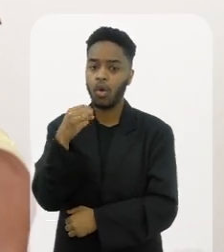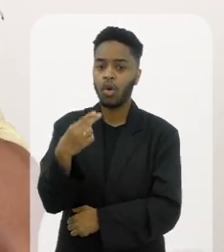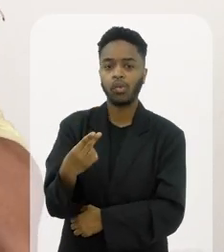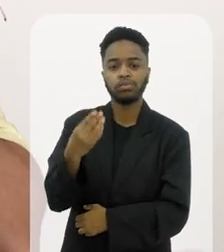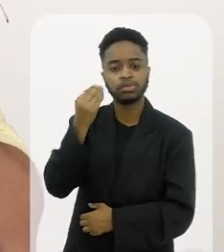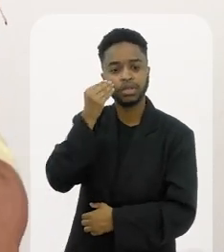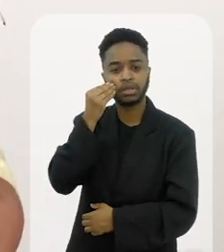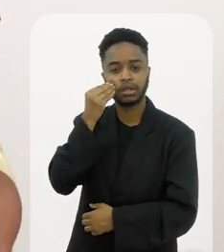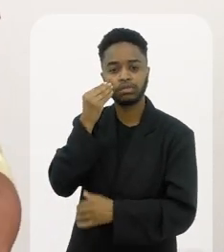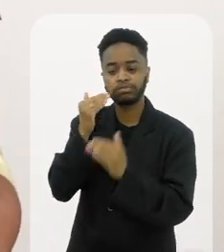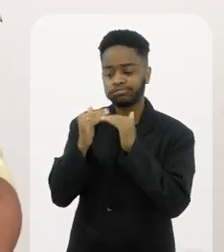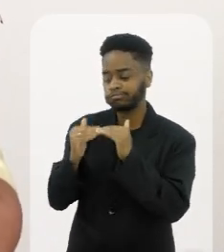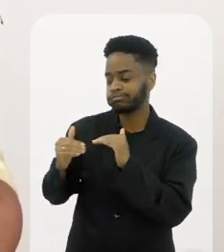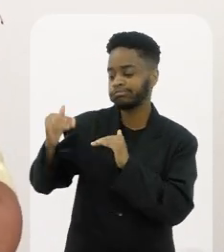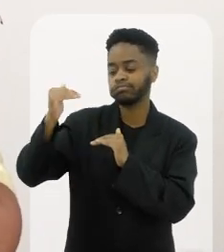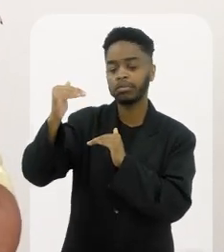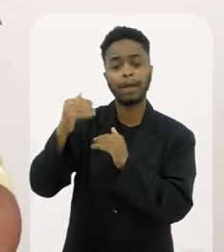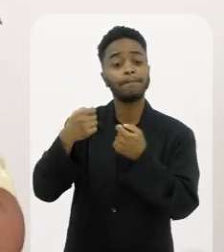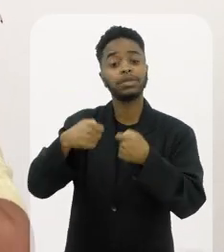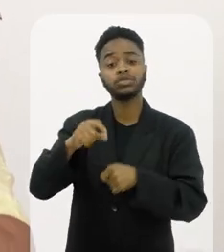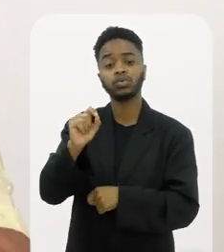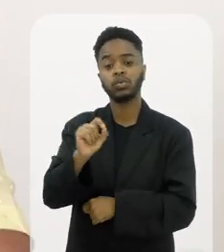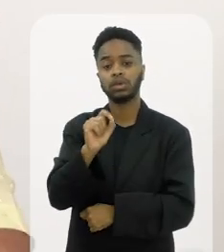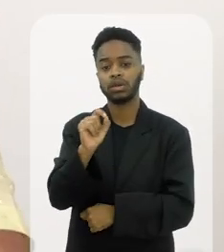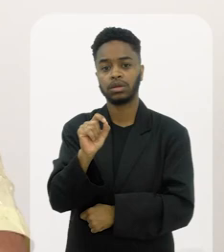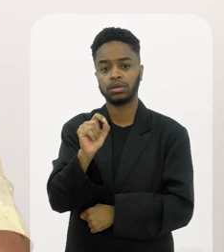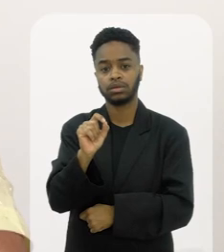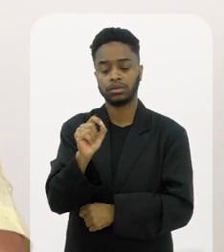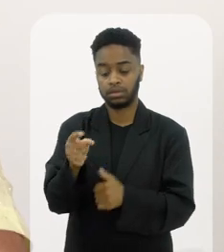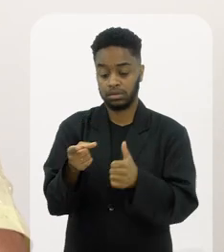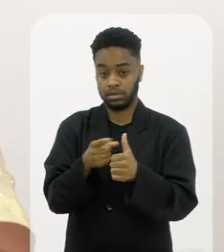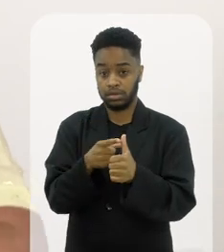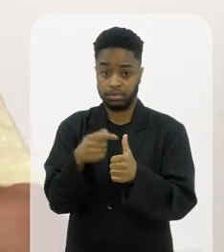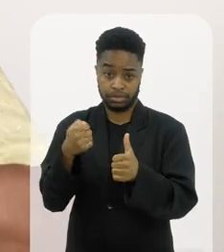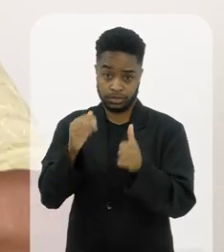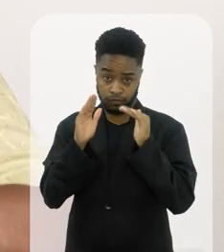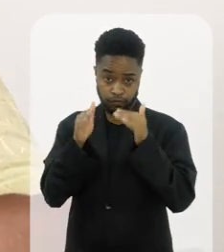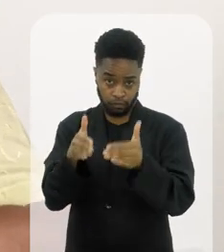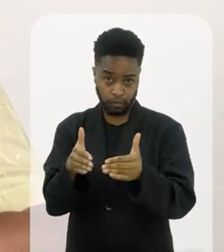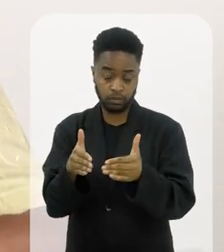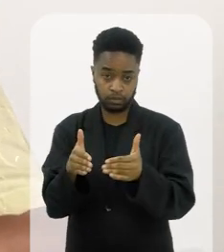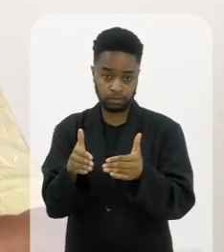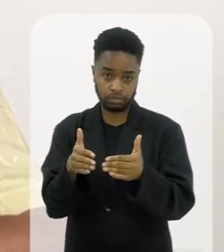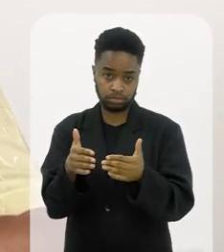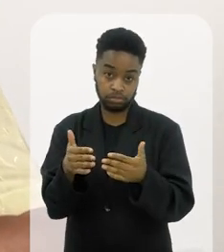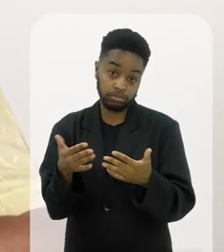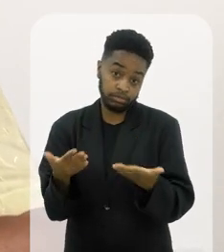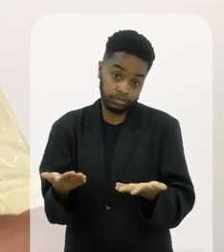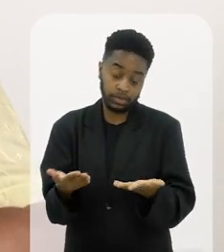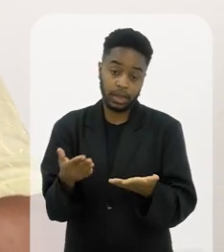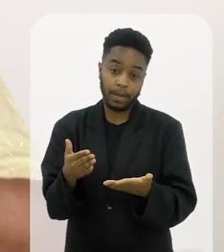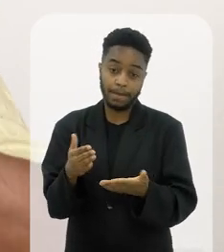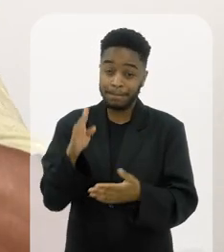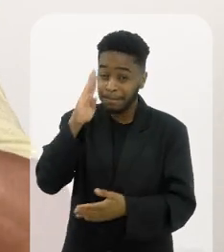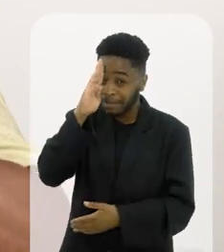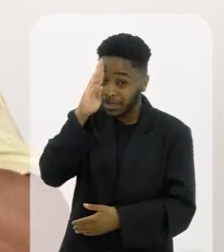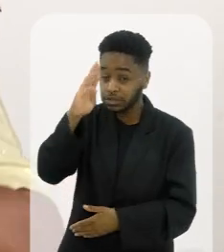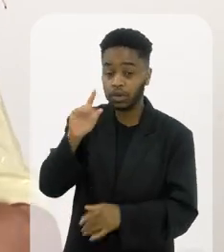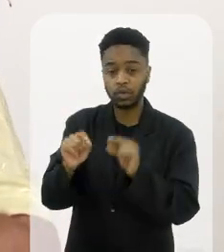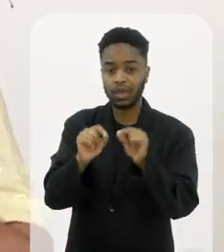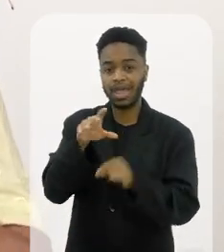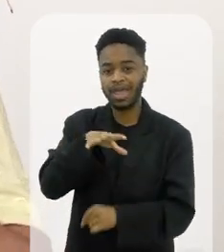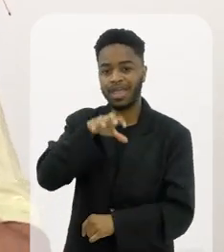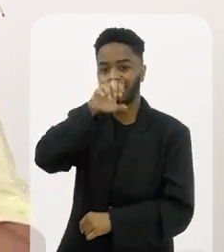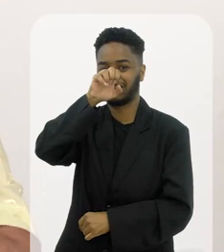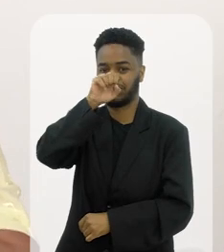essa... Está nesse outro patamar, o que que você precisa? Primeiro, você precisa estar centrado. Então, a coisa